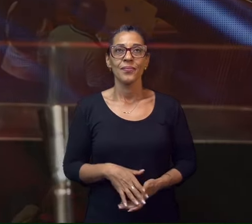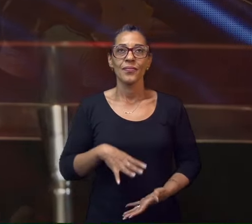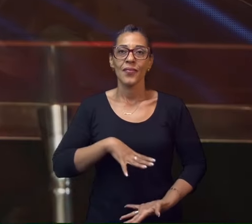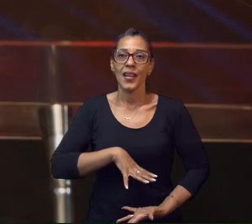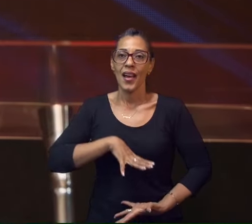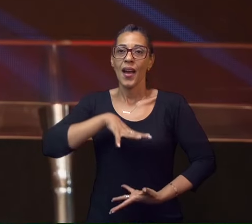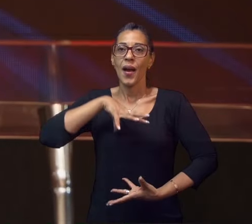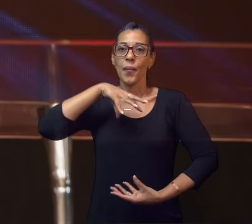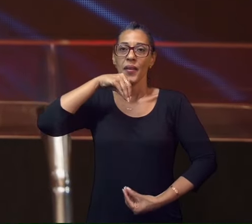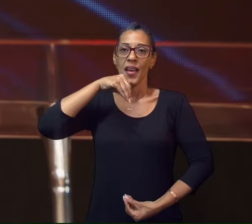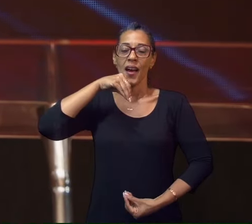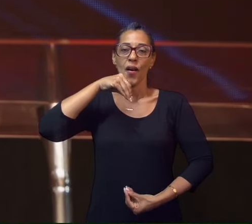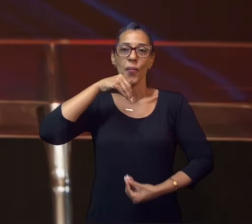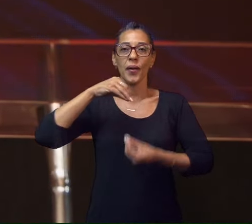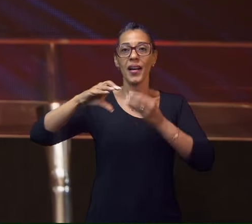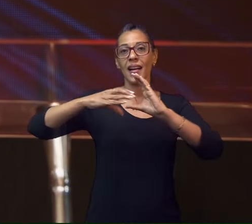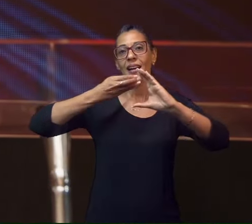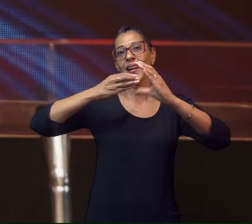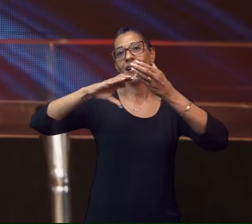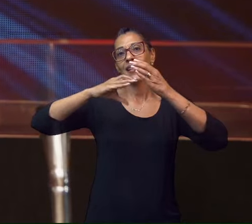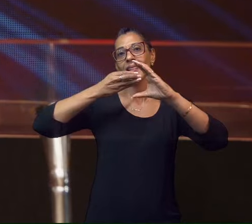canta ao senhor